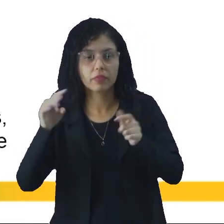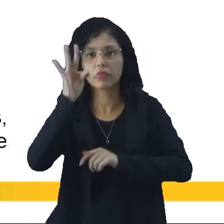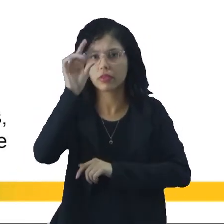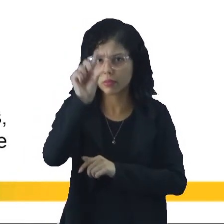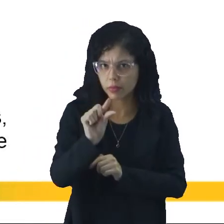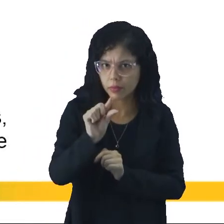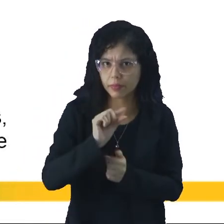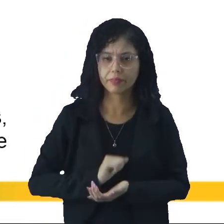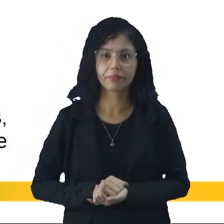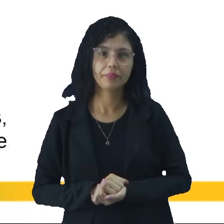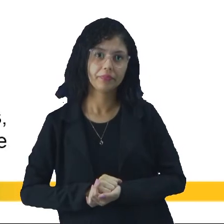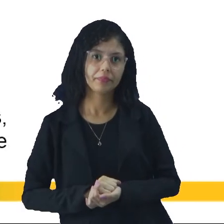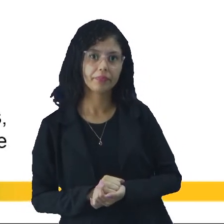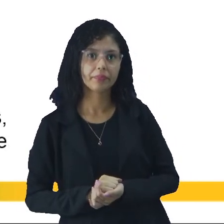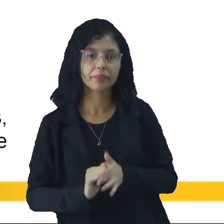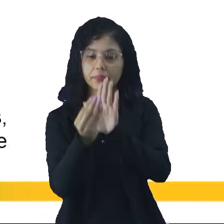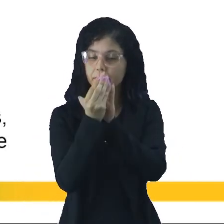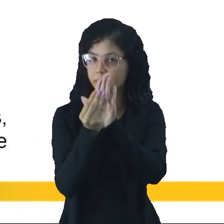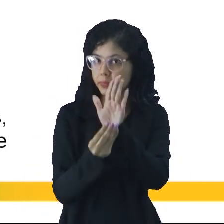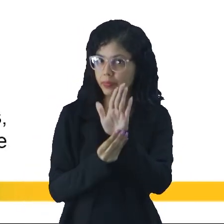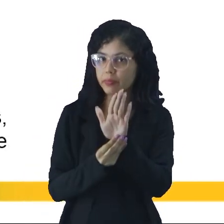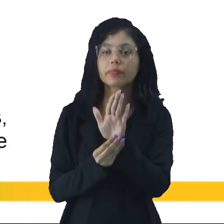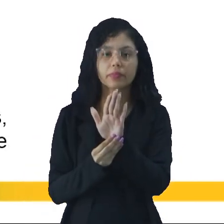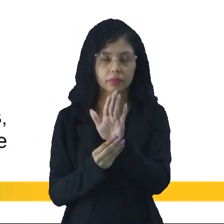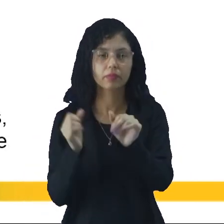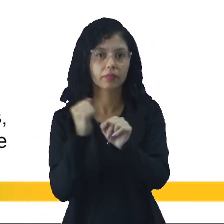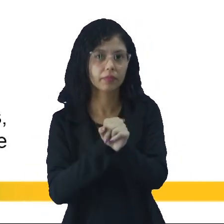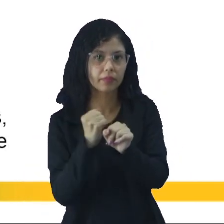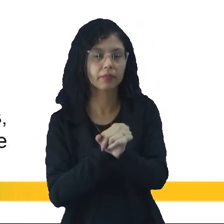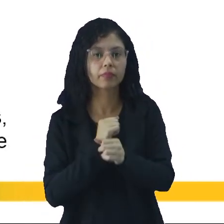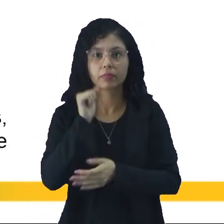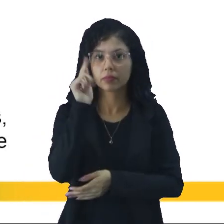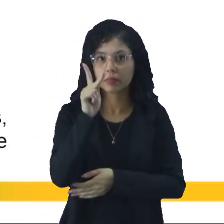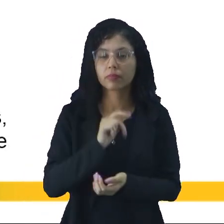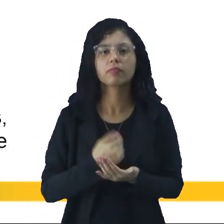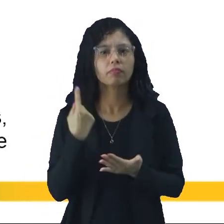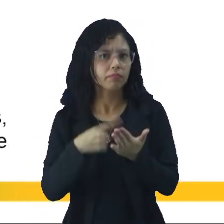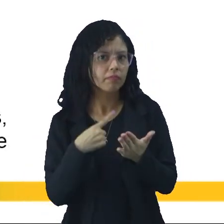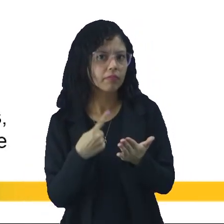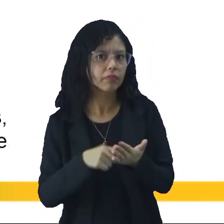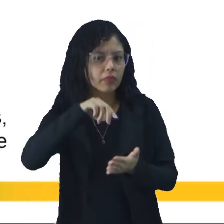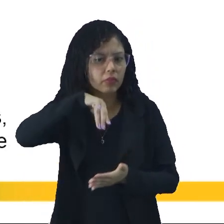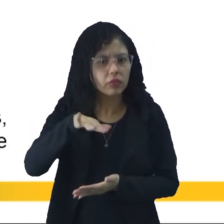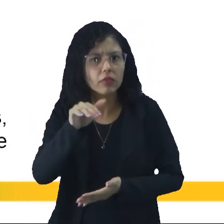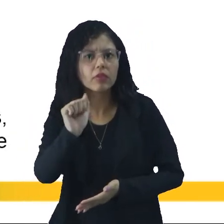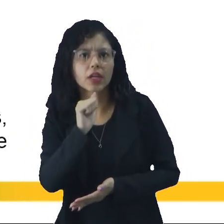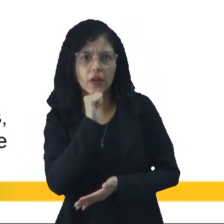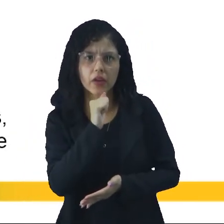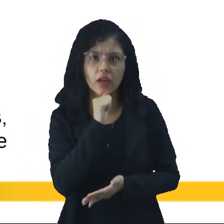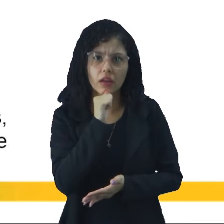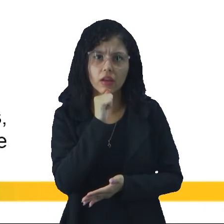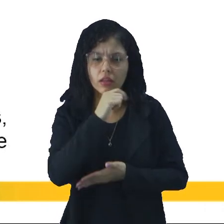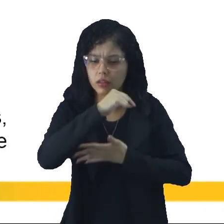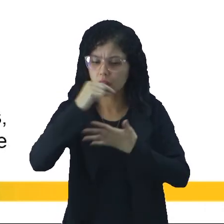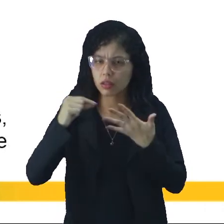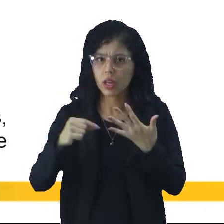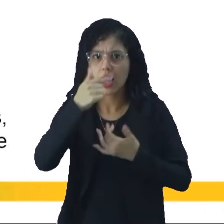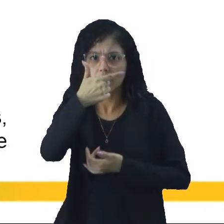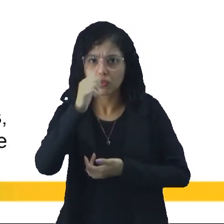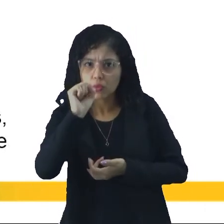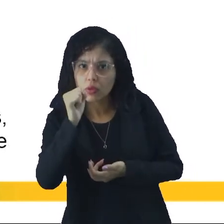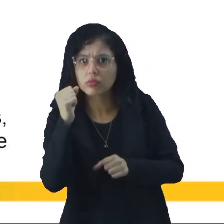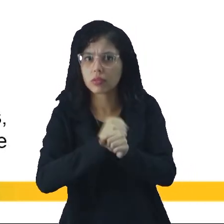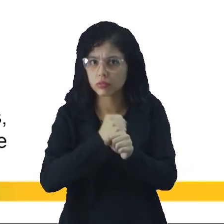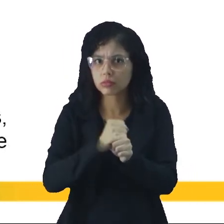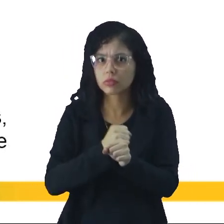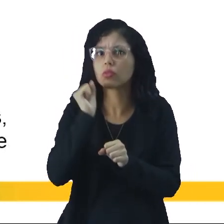t menor, que é dado que é o tempo em anos, ok? Considere que meia-vida desse elemento é igual a 28 anos,